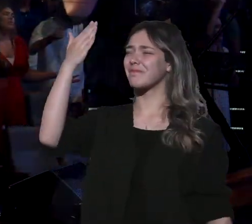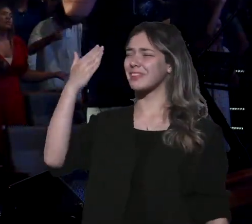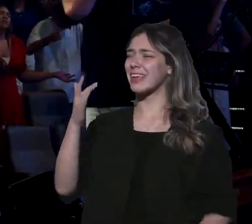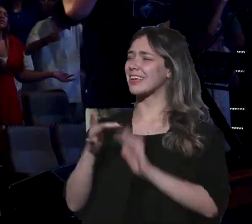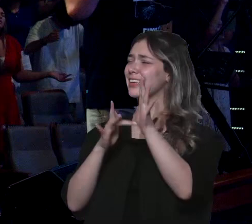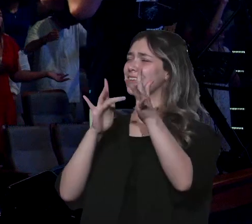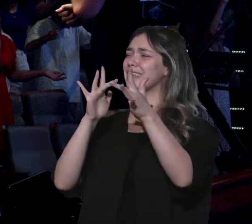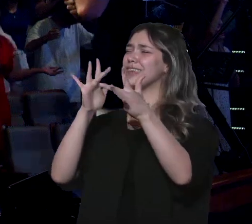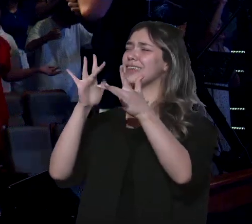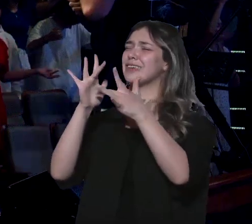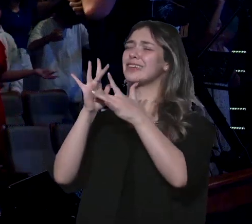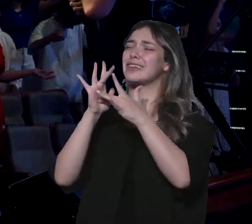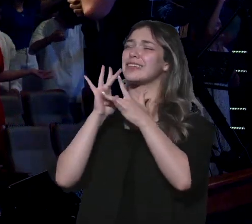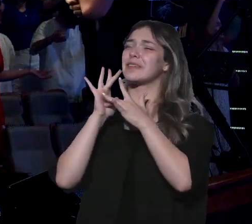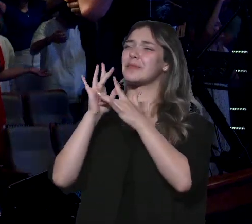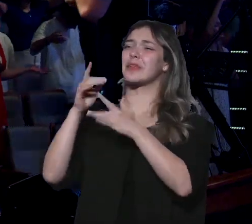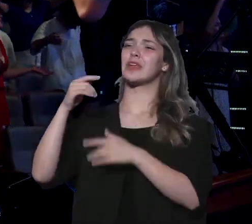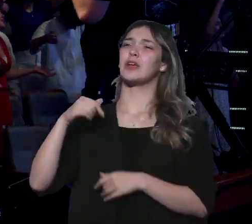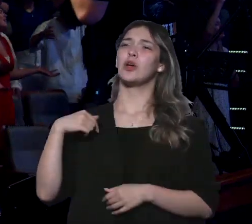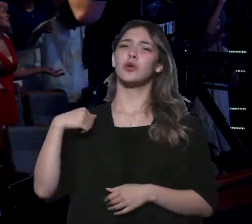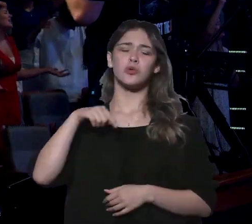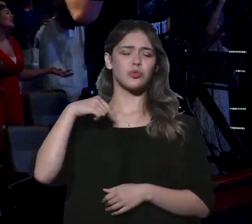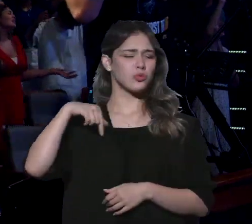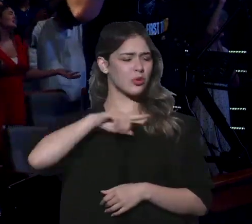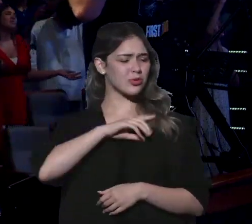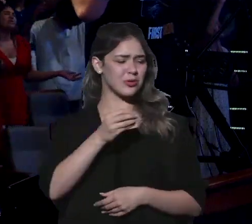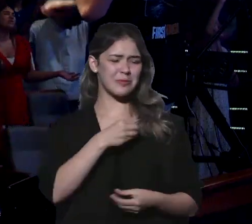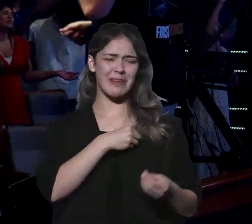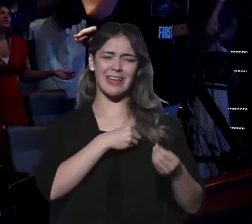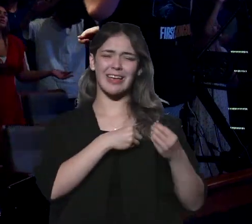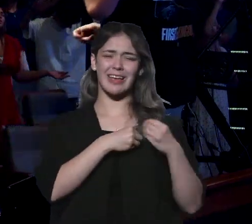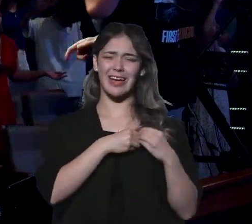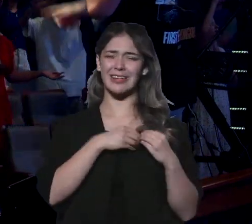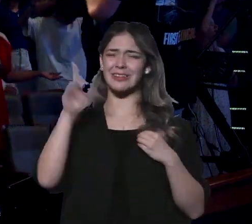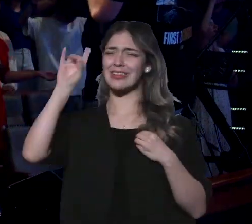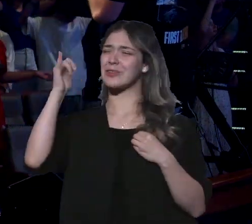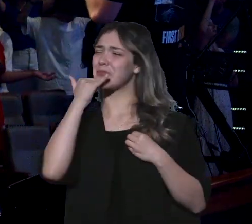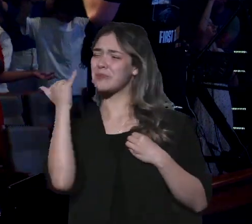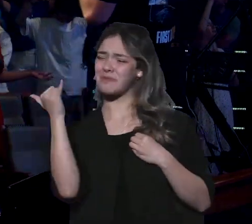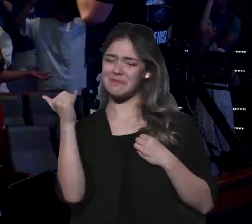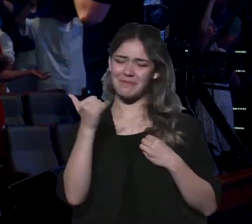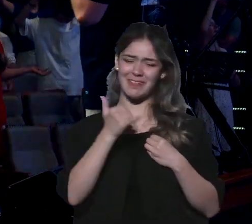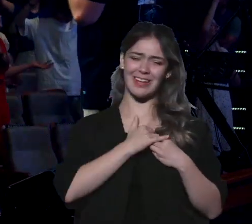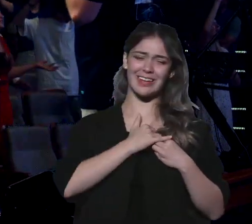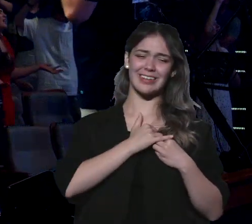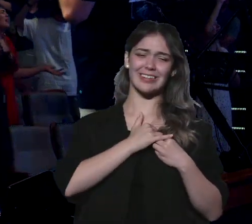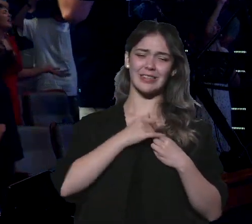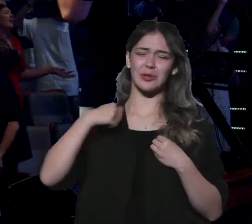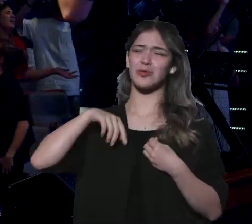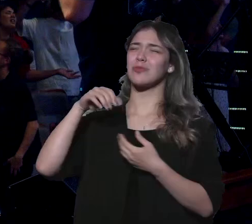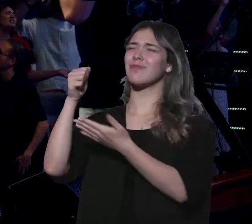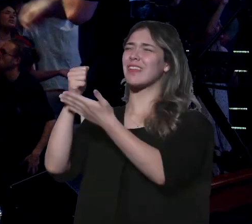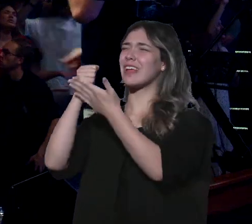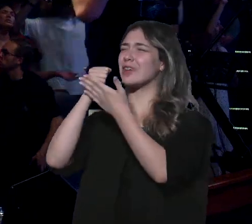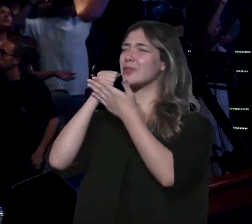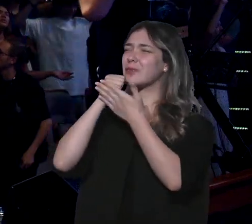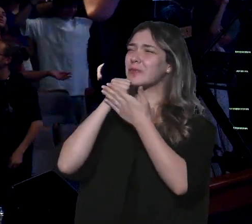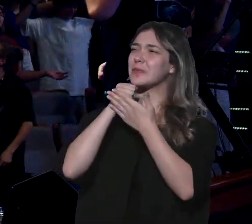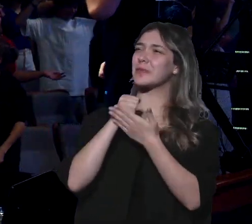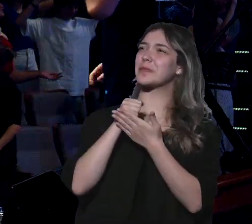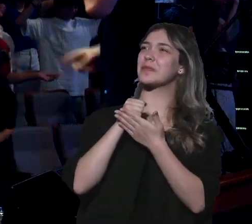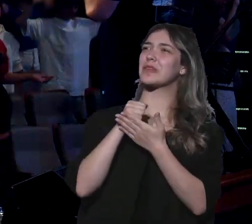dos nossos pecados, Deus. Nos cura, Pai. Nos cura da ansiedade fora do